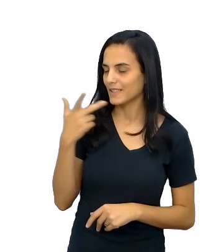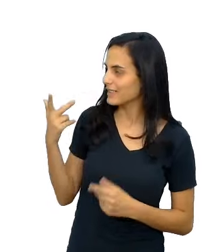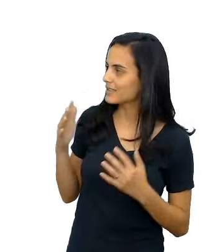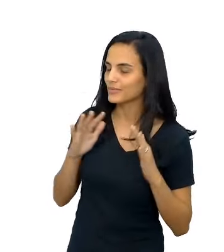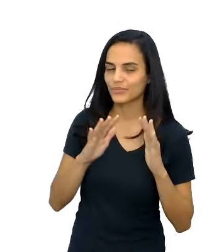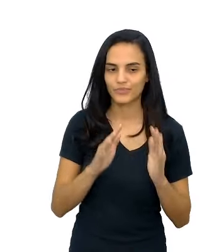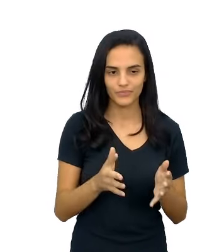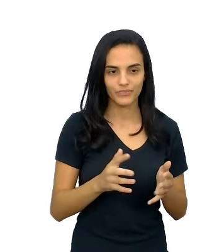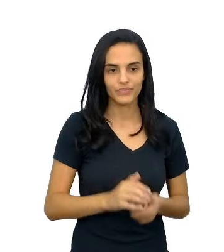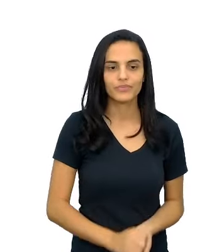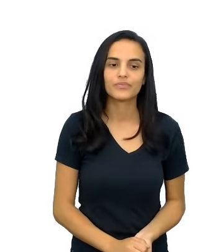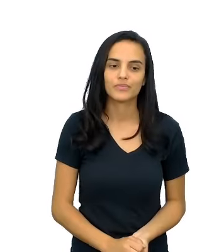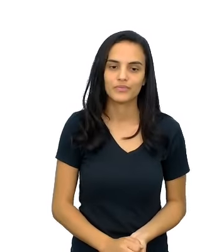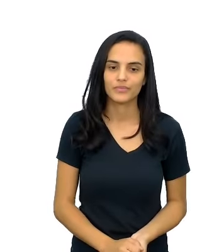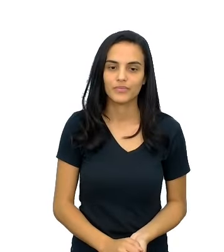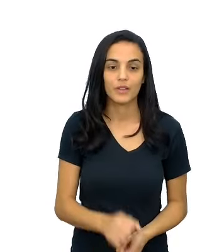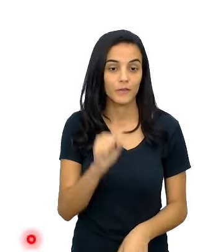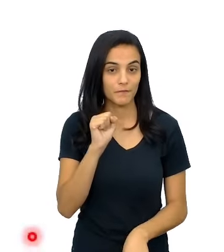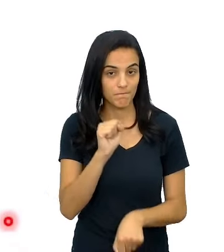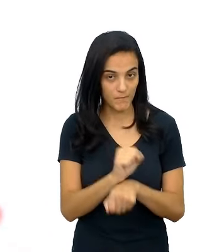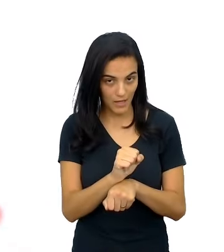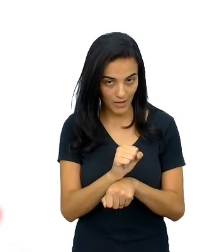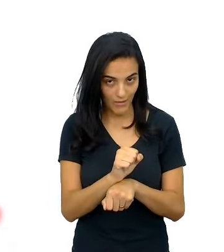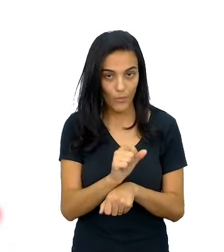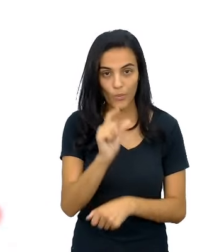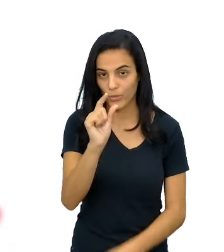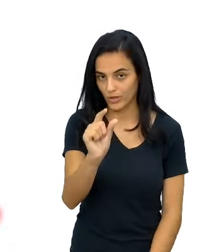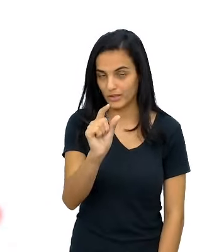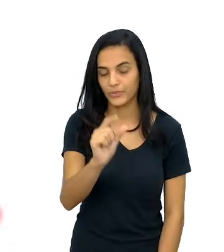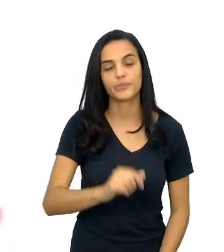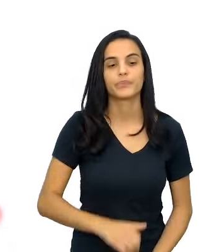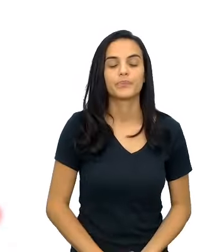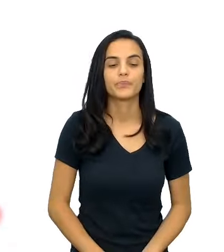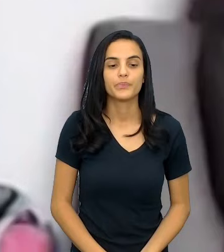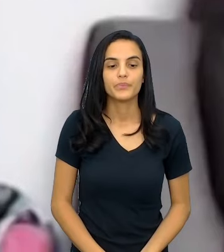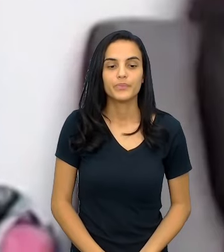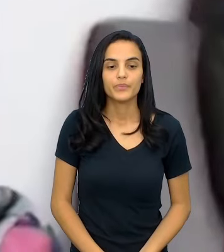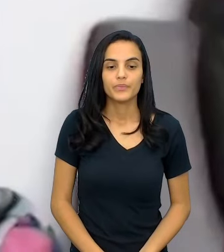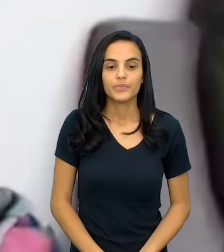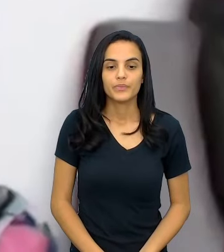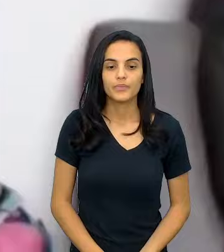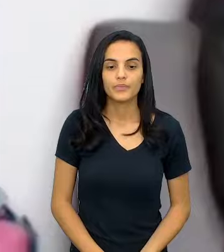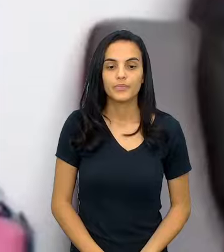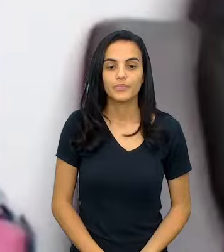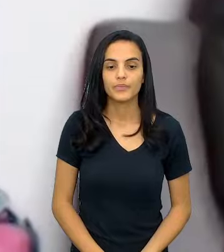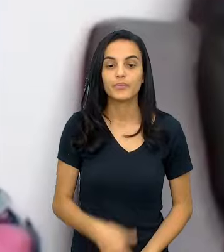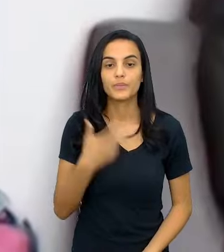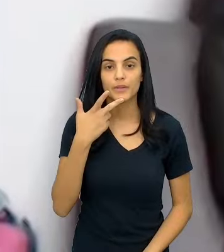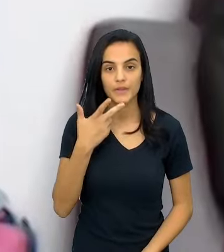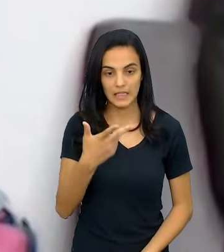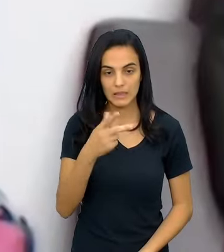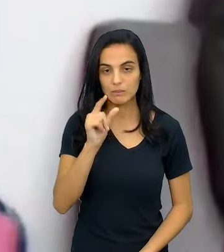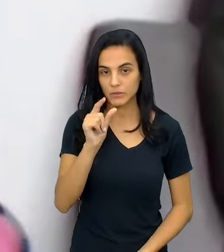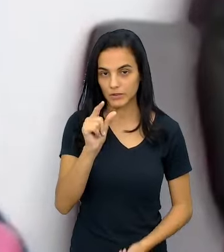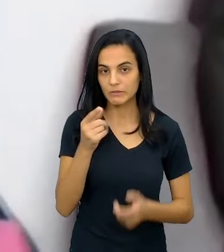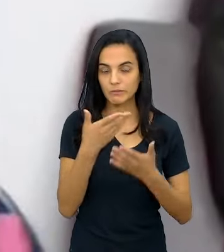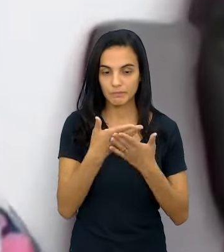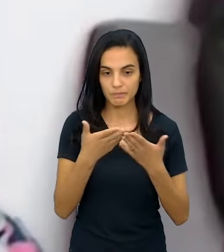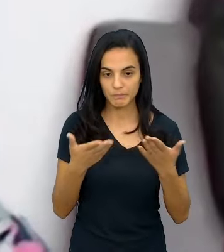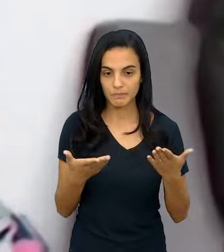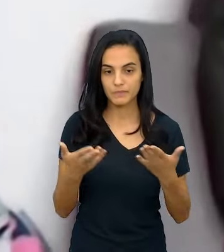da geometria. Eu vou dar uma paradinha aqui com vocês, agora, para comentar uma coisa com vocês,